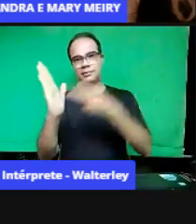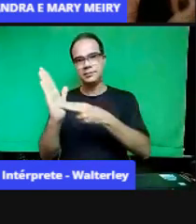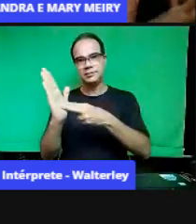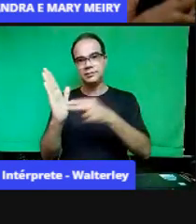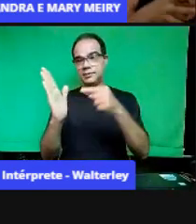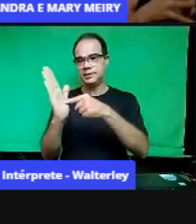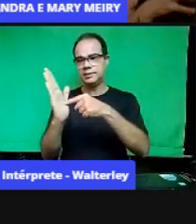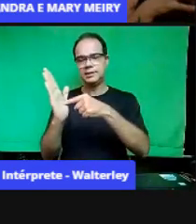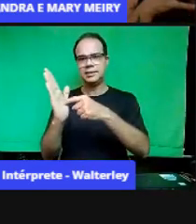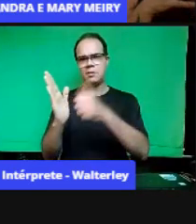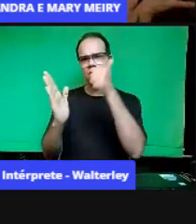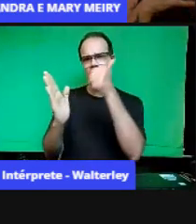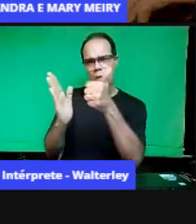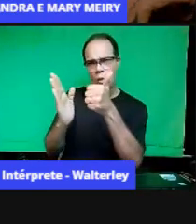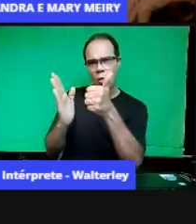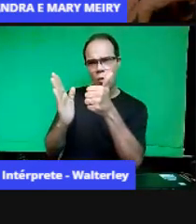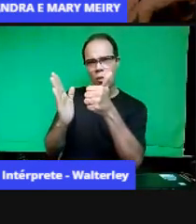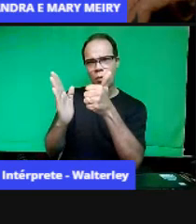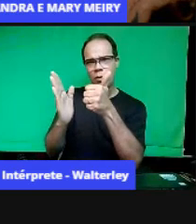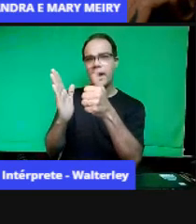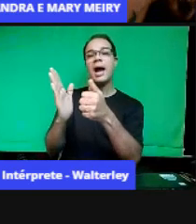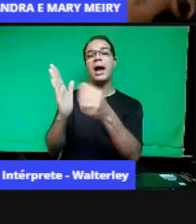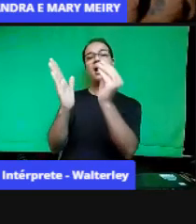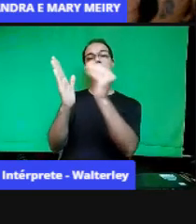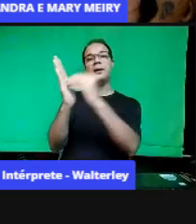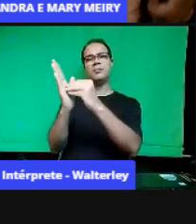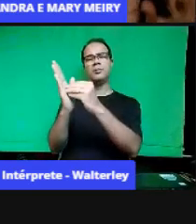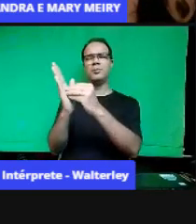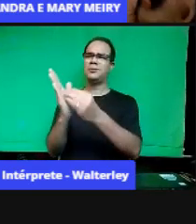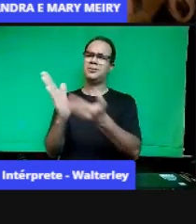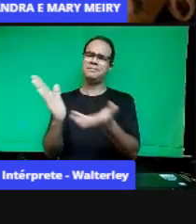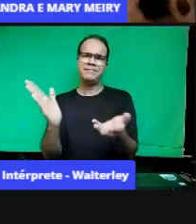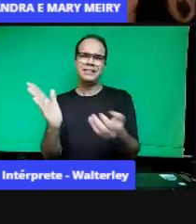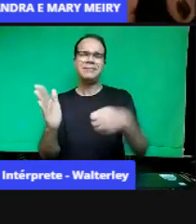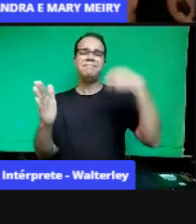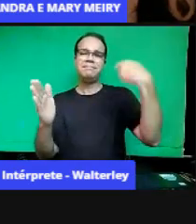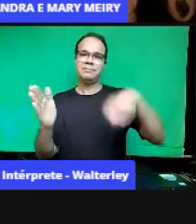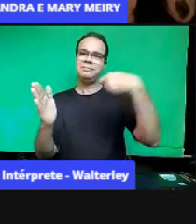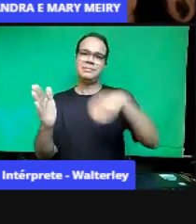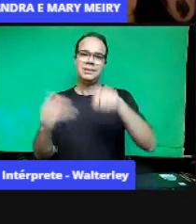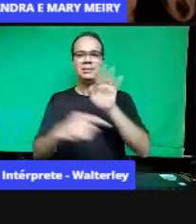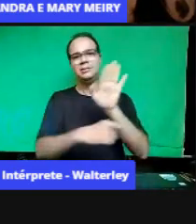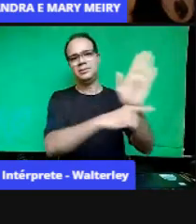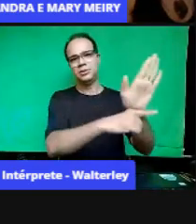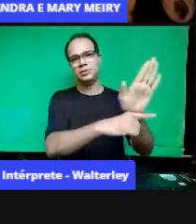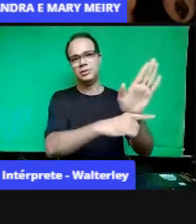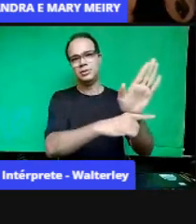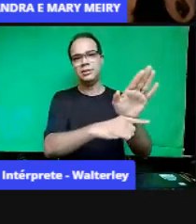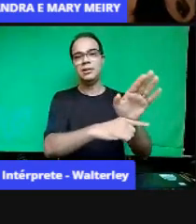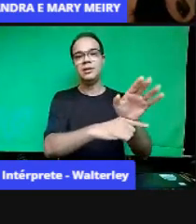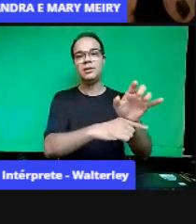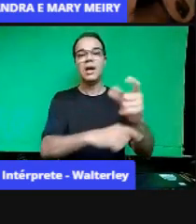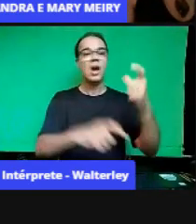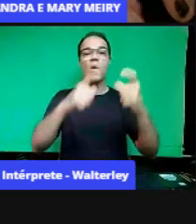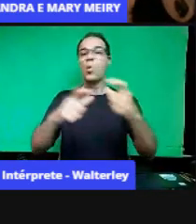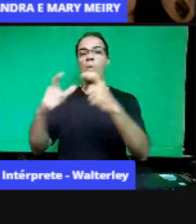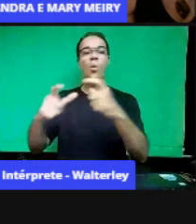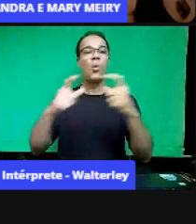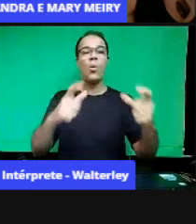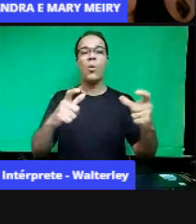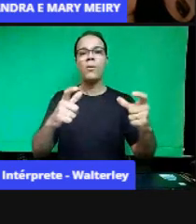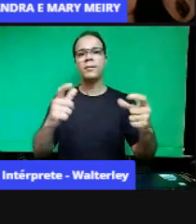pontos fortes e do que o indivíduo possui de necessidade de desenvolver os pontos fracos,